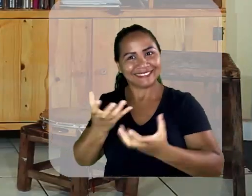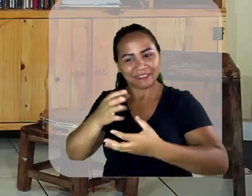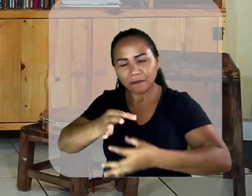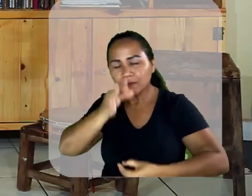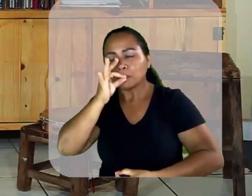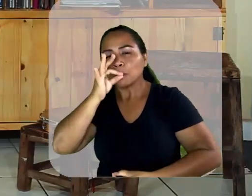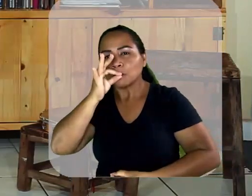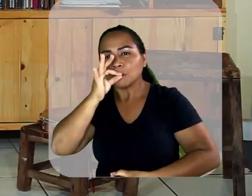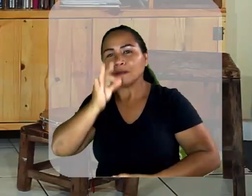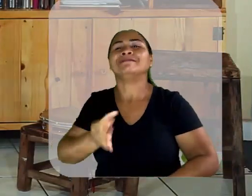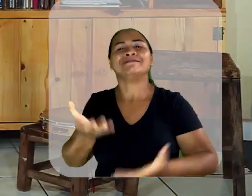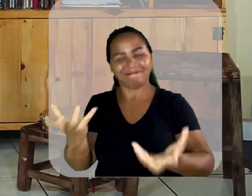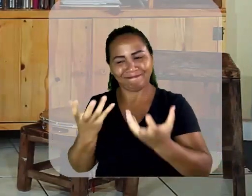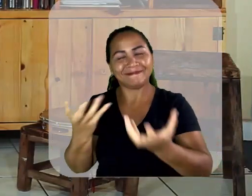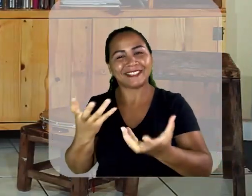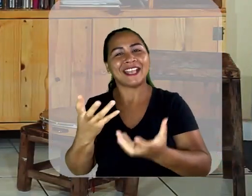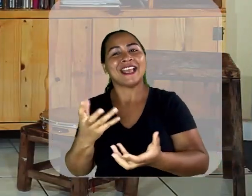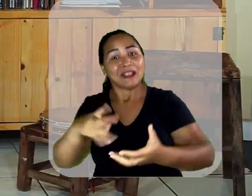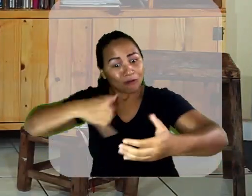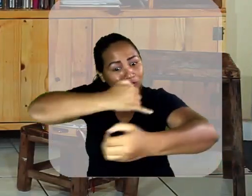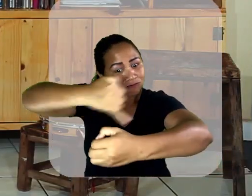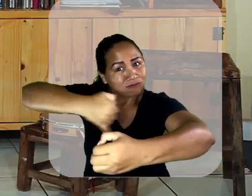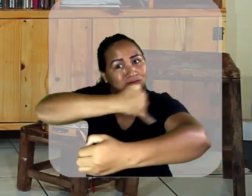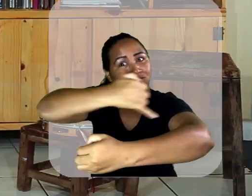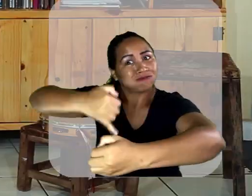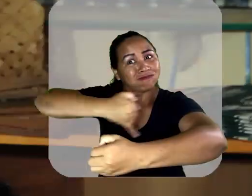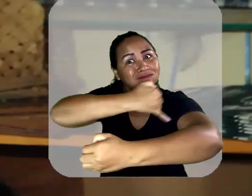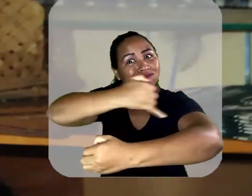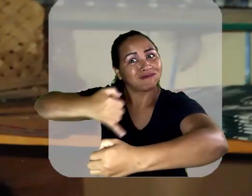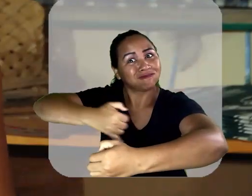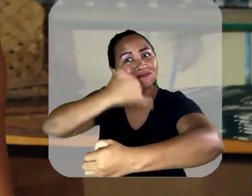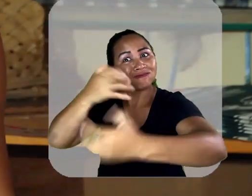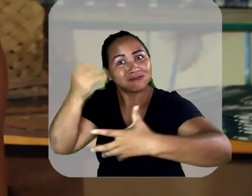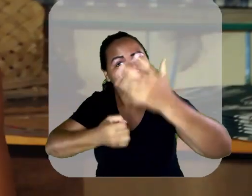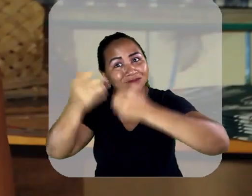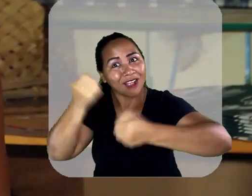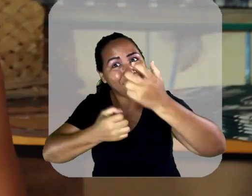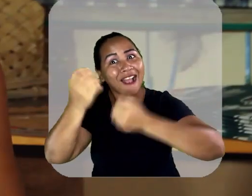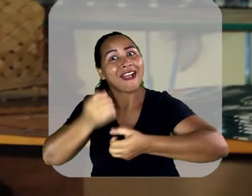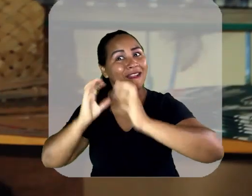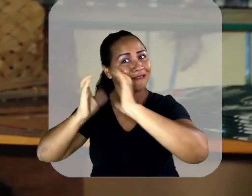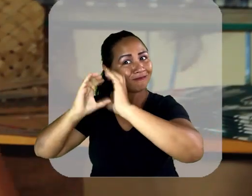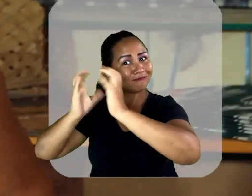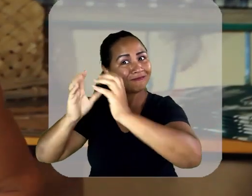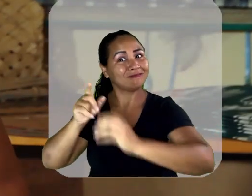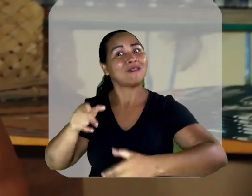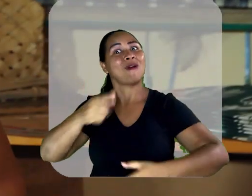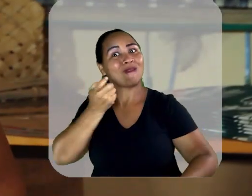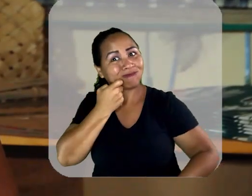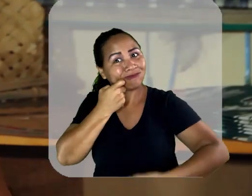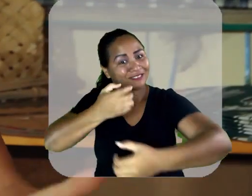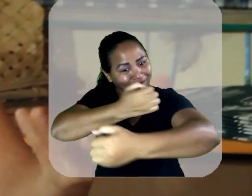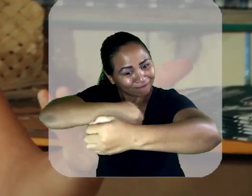leite, vambora botar no peixe pra gente comer. É isso mesmo, eu vou trazer pra vocês aqui, estou trazendo referências do